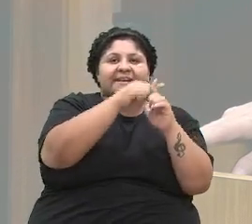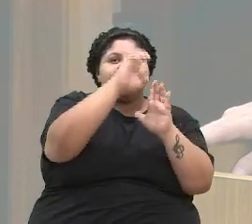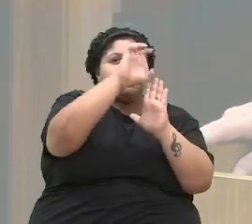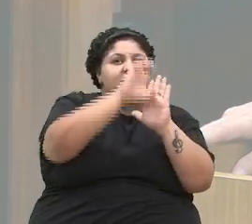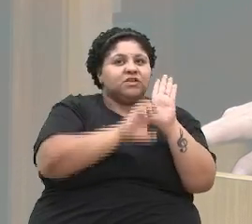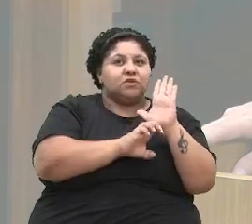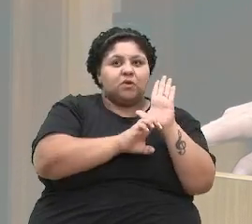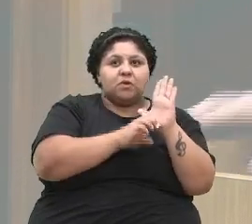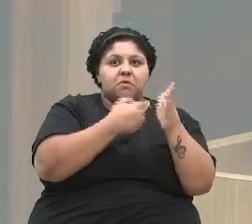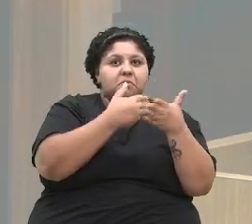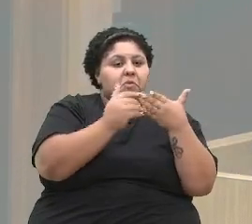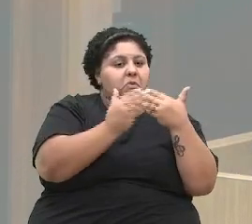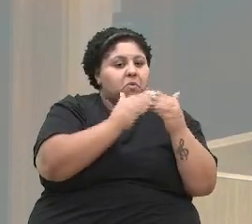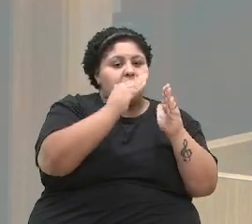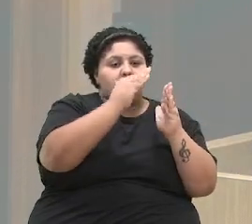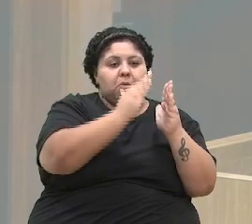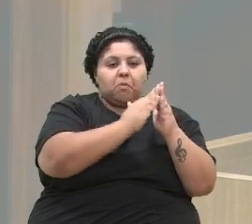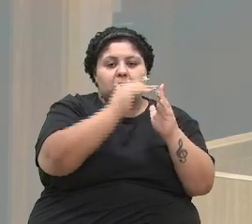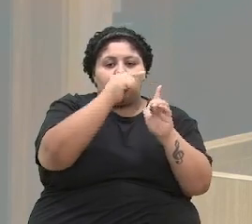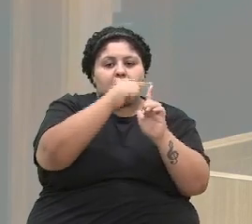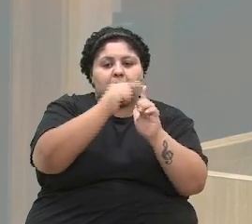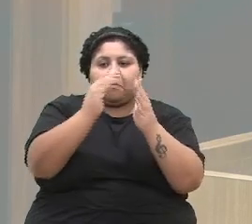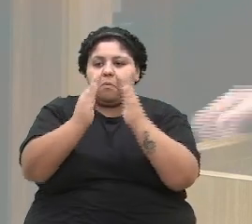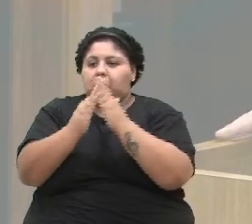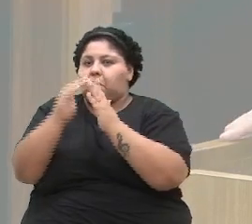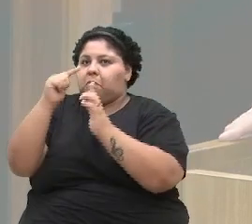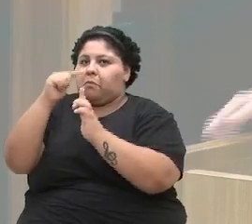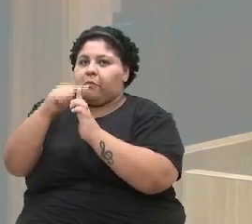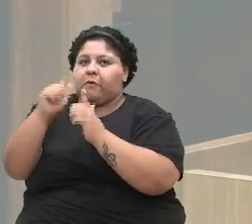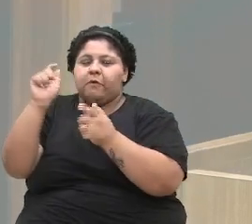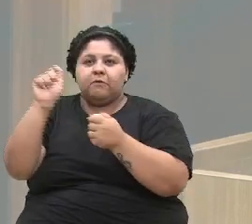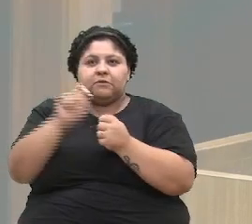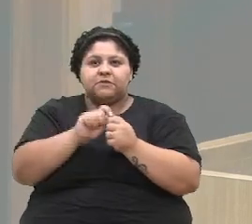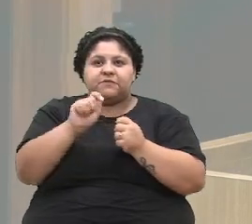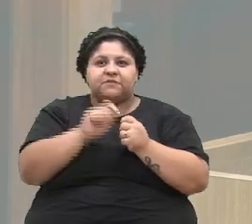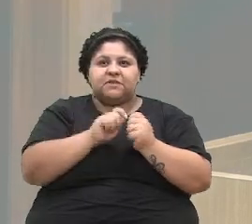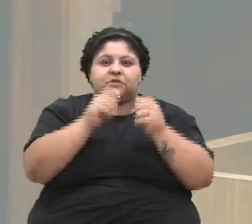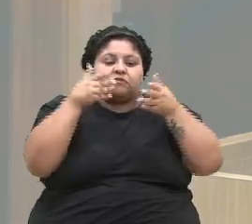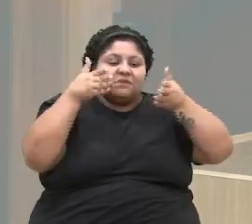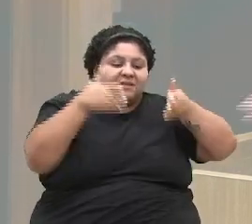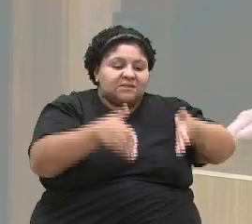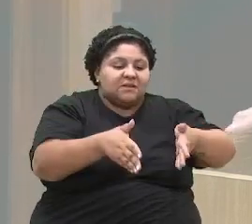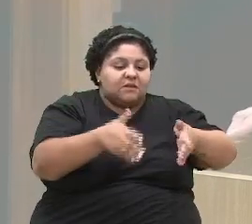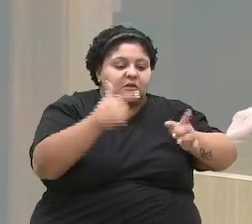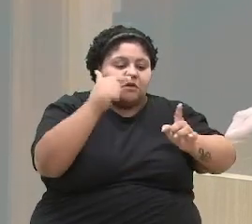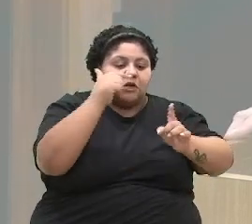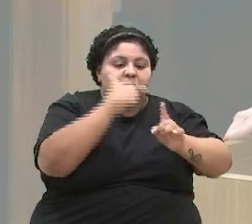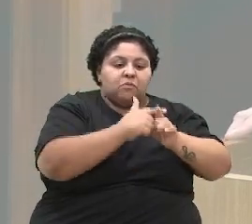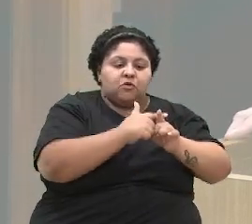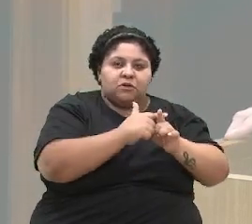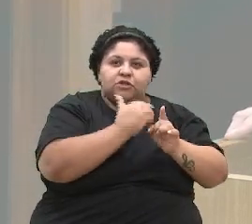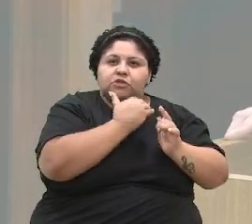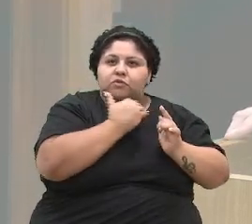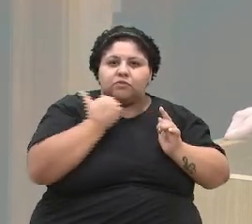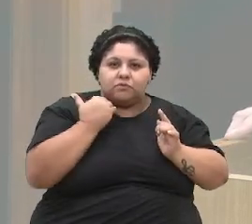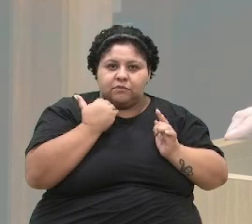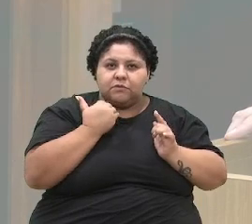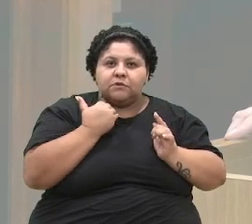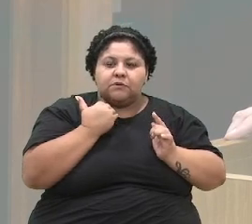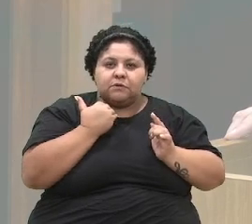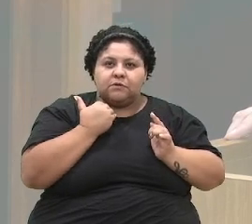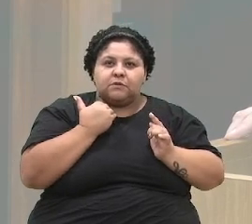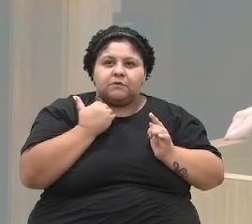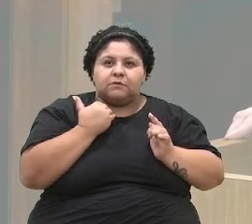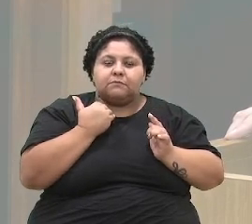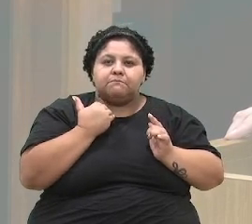capela, caso fizesse algum cerimonial que não fosse feito pela